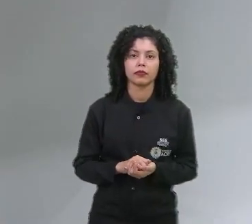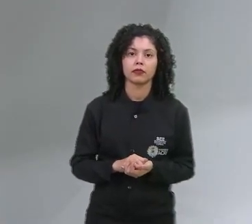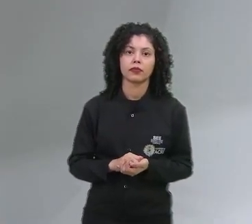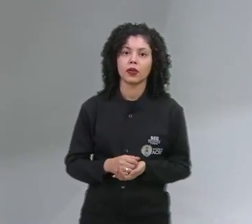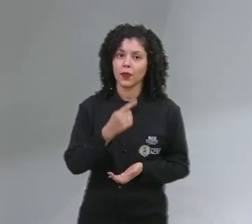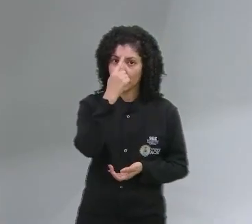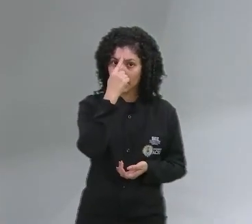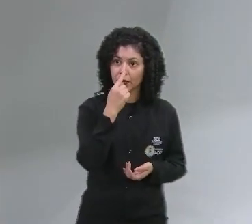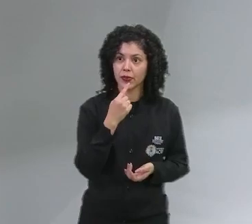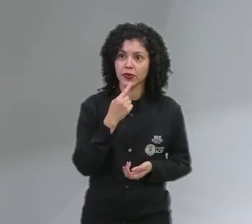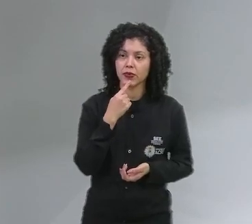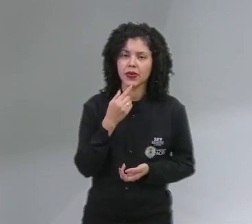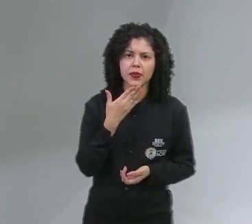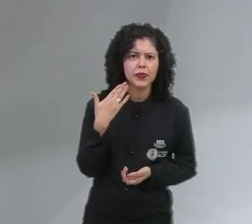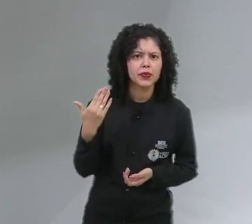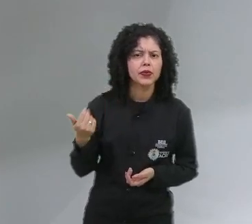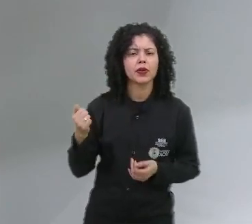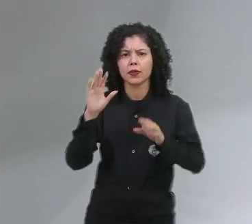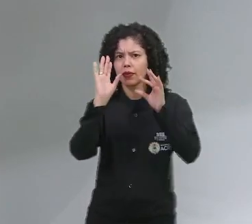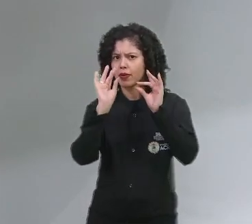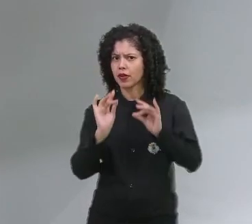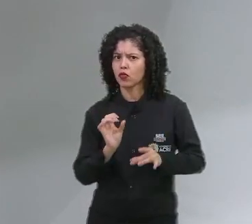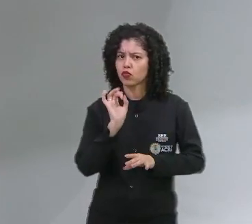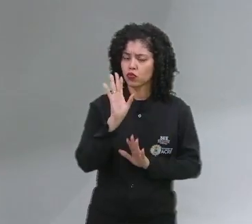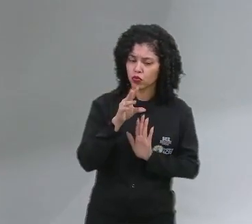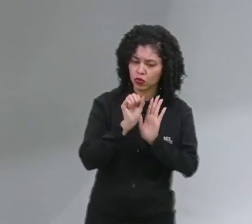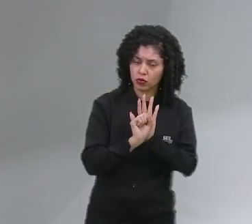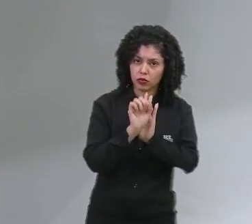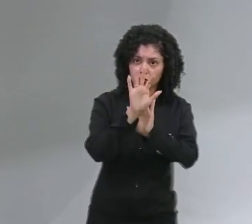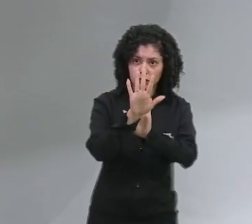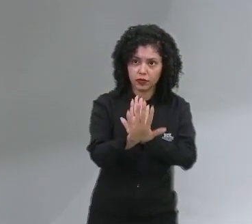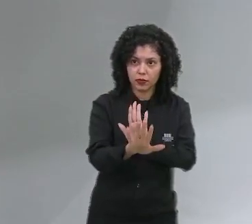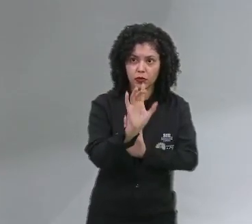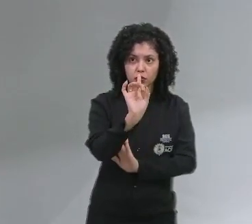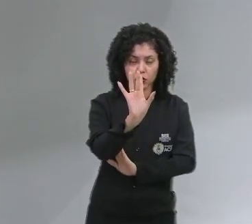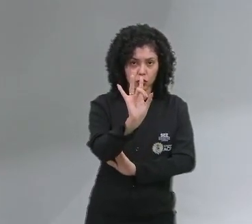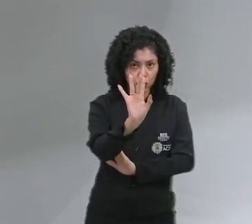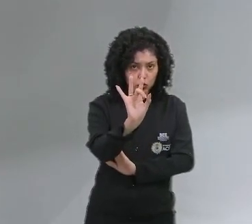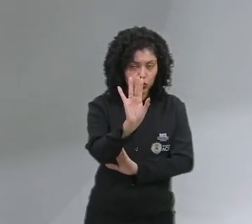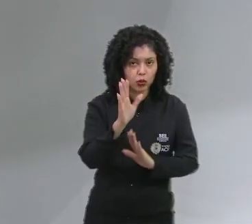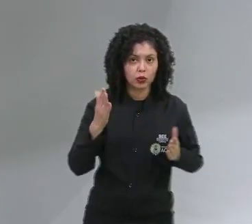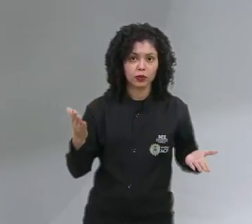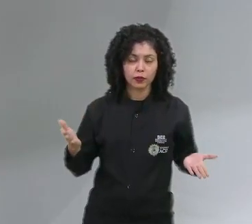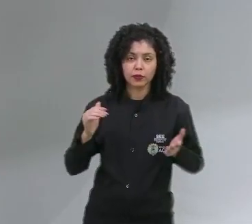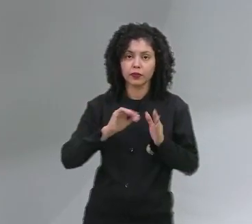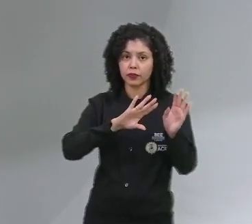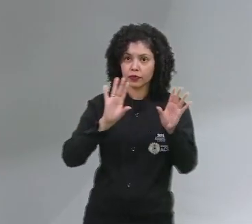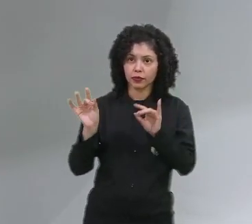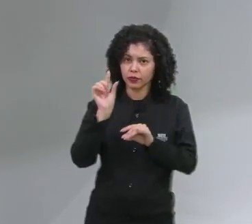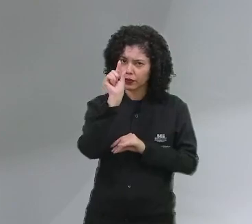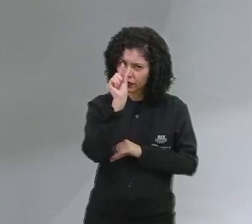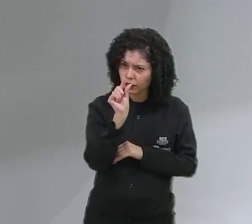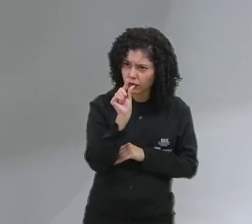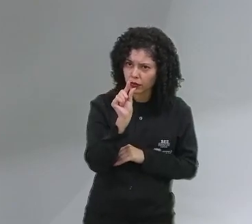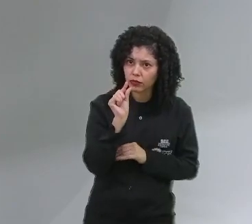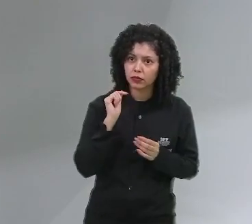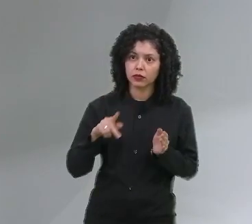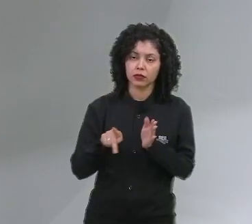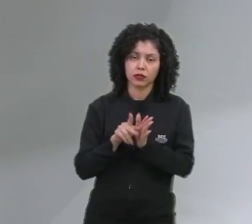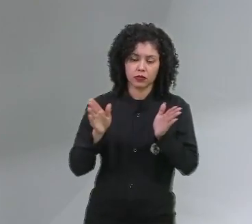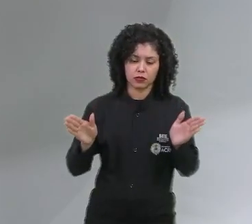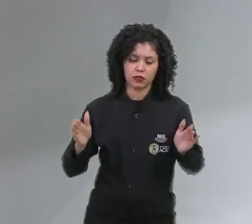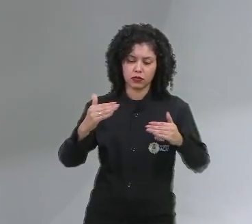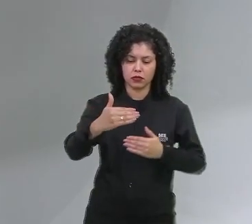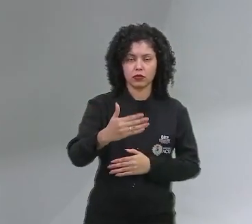uma imagem nítida, né? Ela apenas projetava, projetava através de um pequeno orifício numa caixa